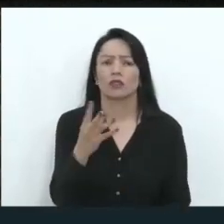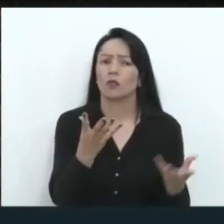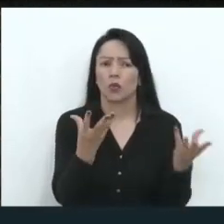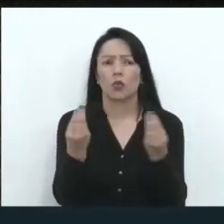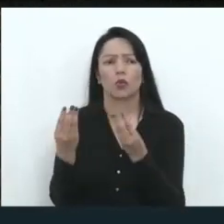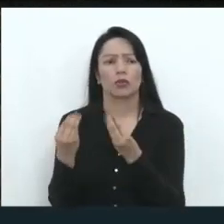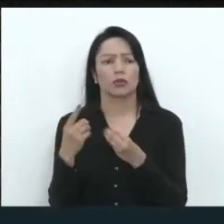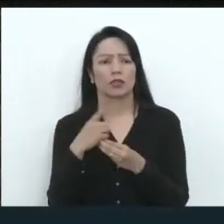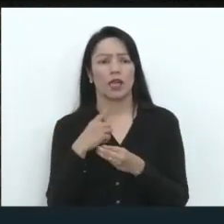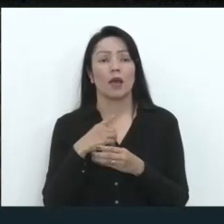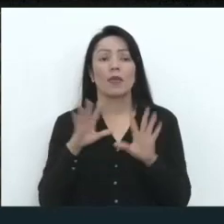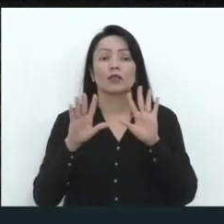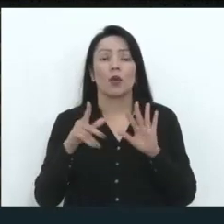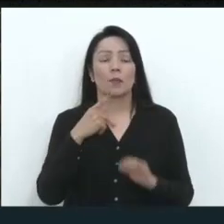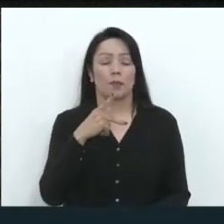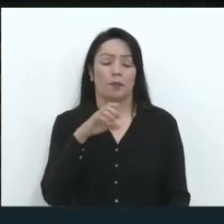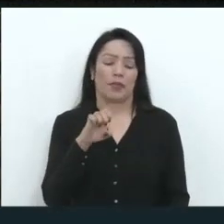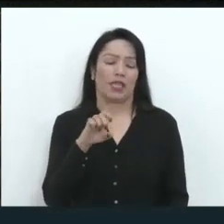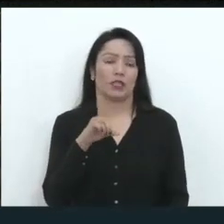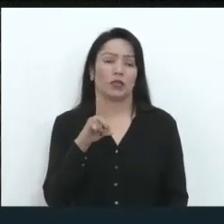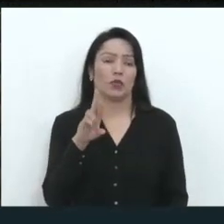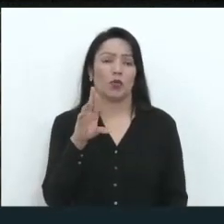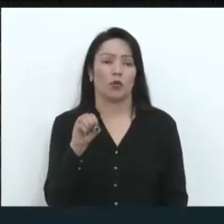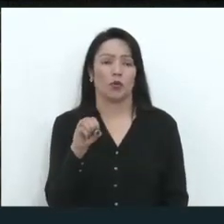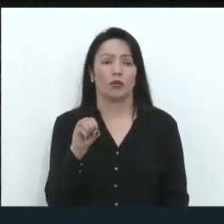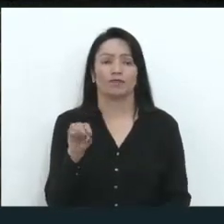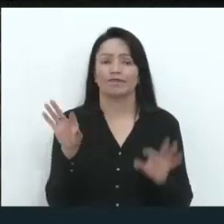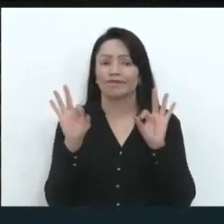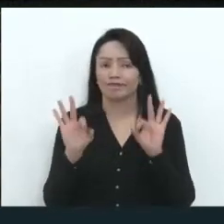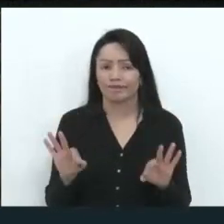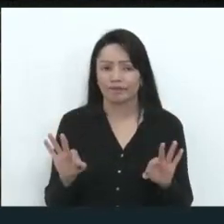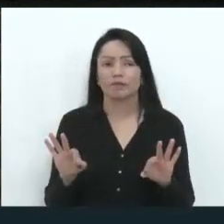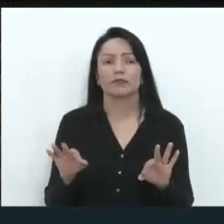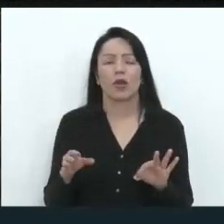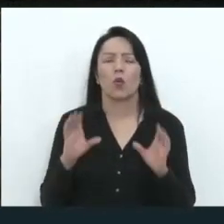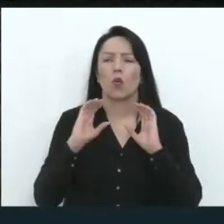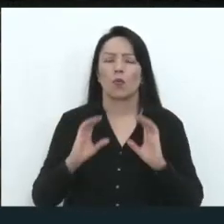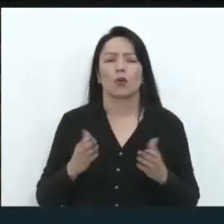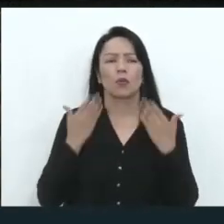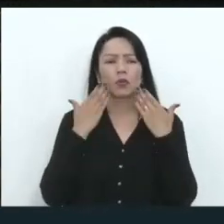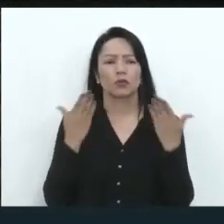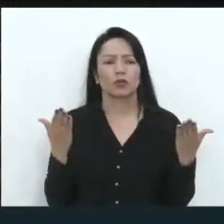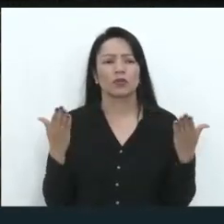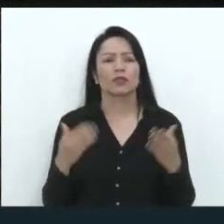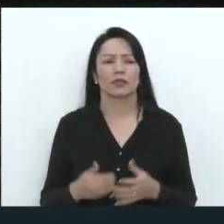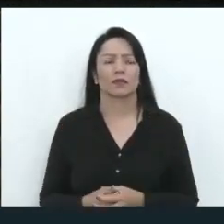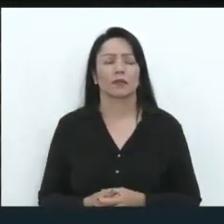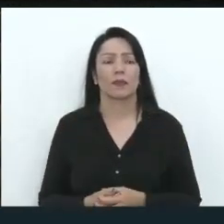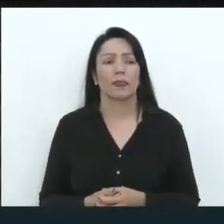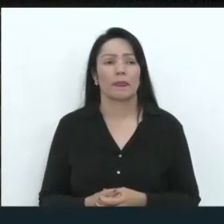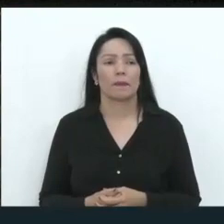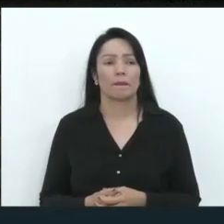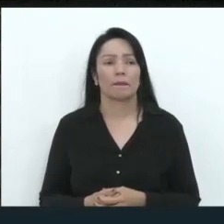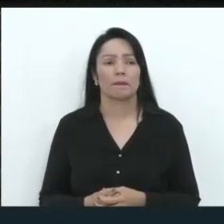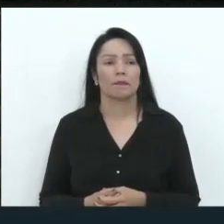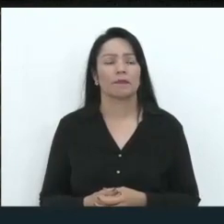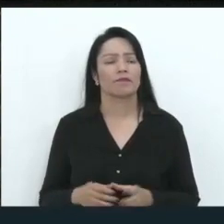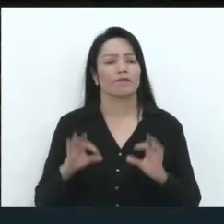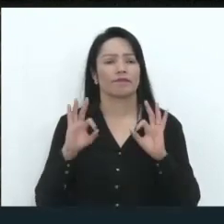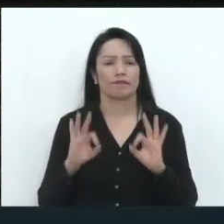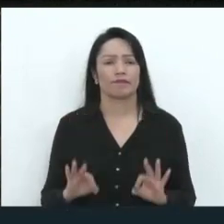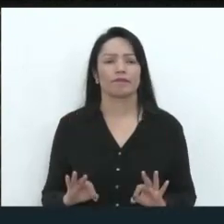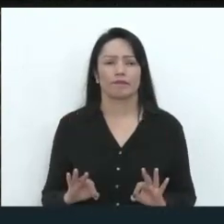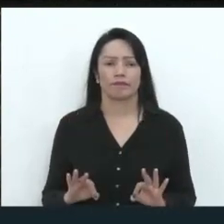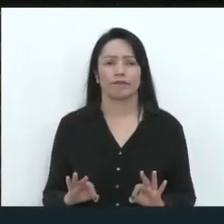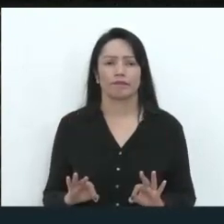mas o Pedro, de fato, teve um comportamento, para encerrar, senhor presidente, nesse último período, muito correto.